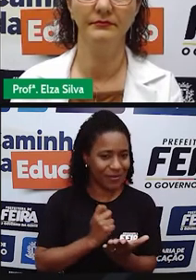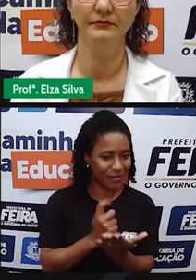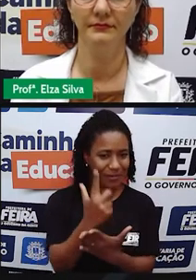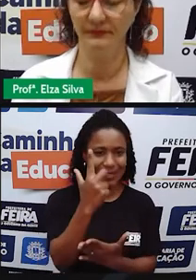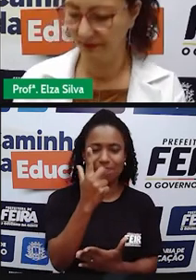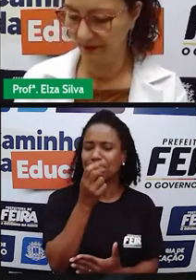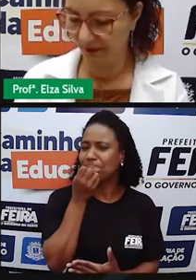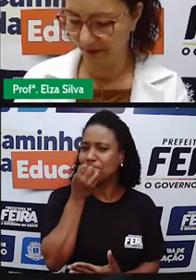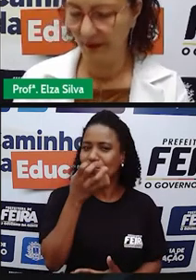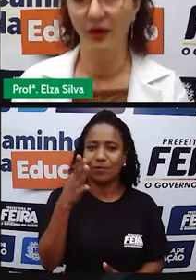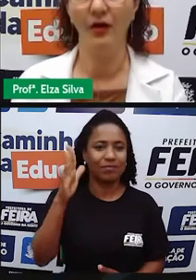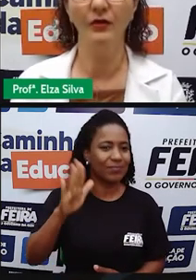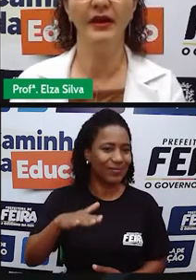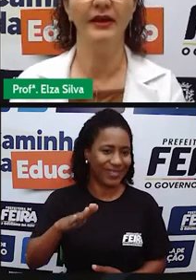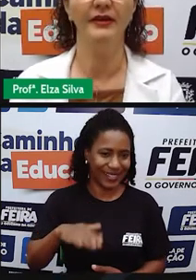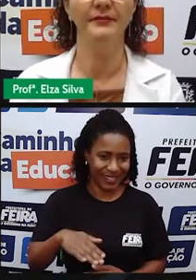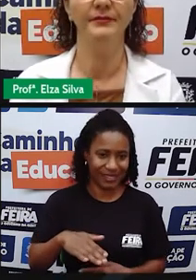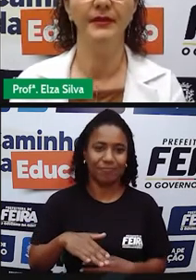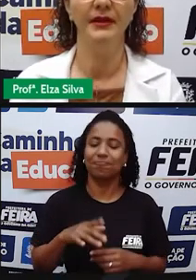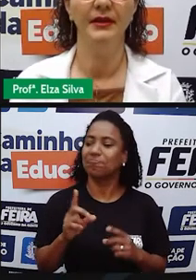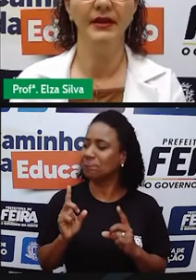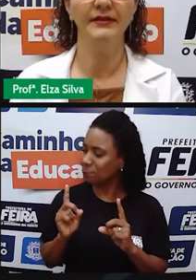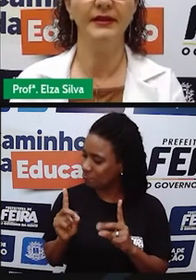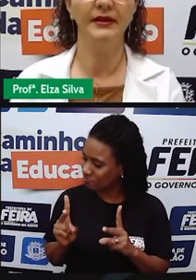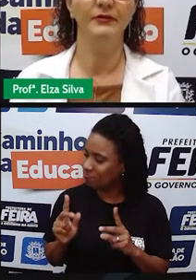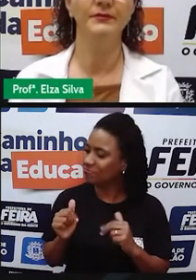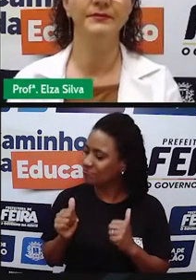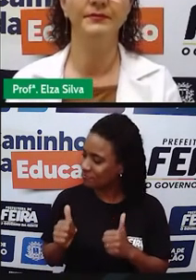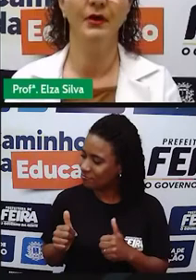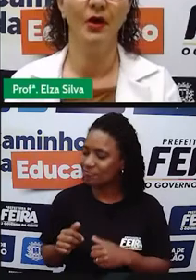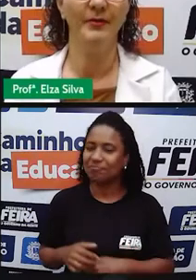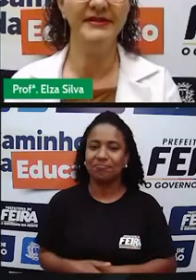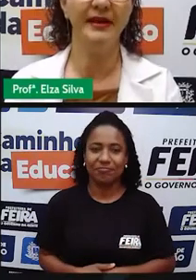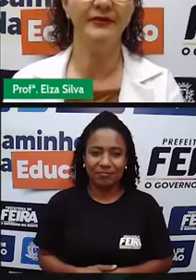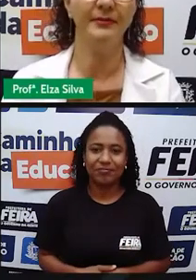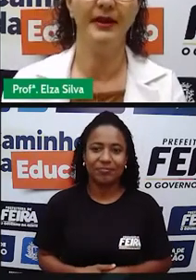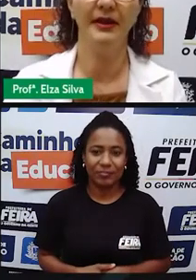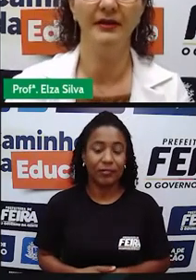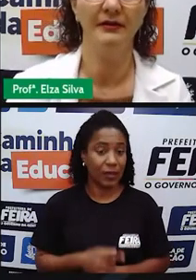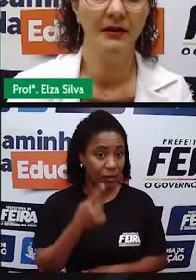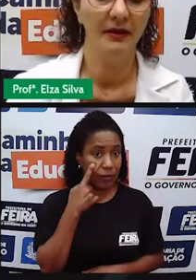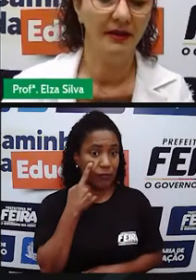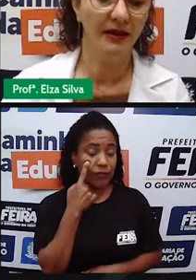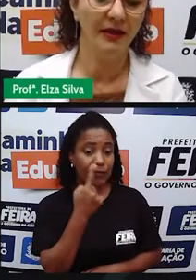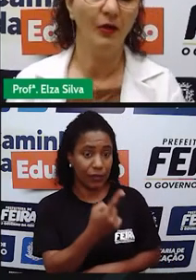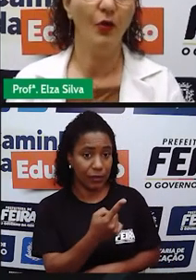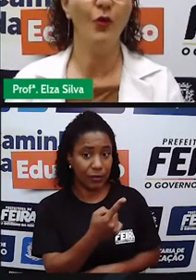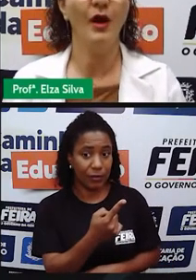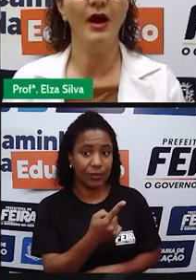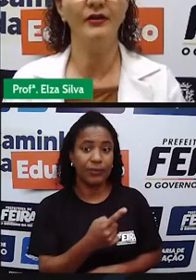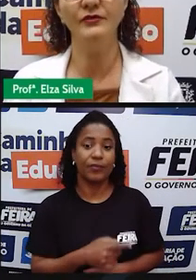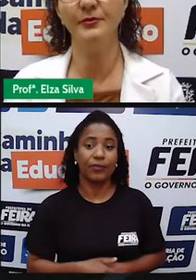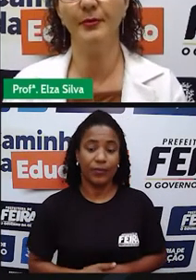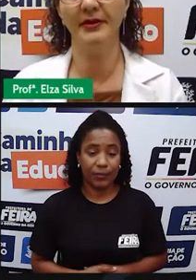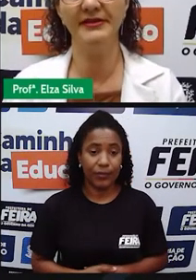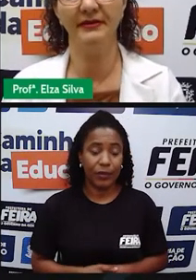peça. Ok. Então, observem bem que o anúncio